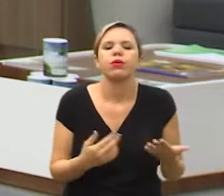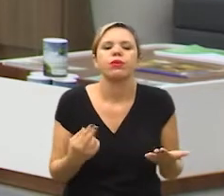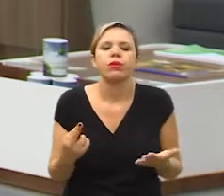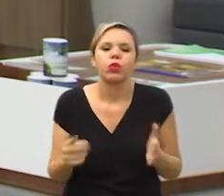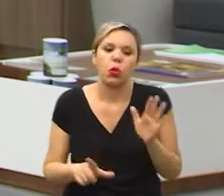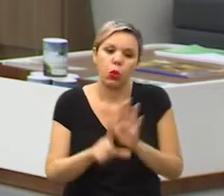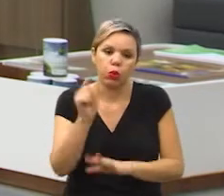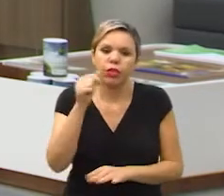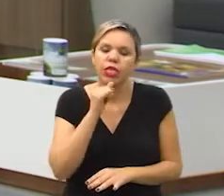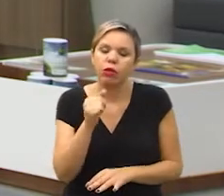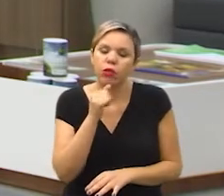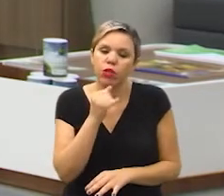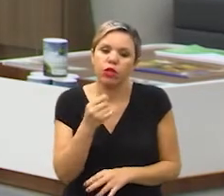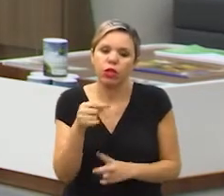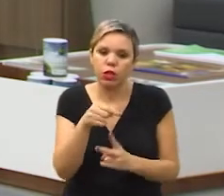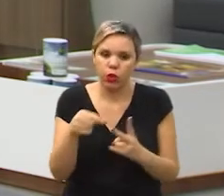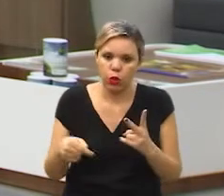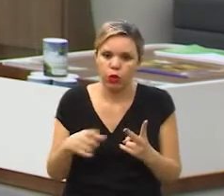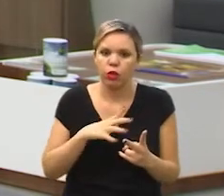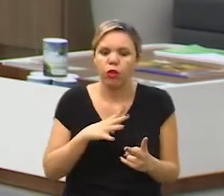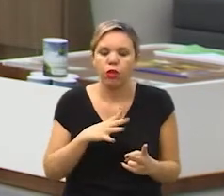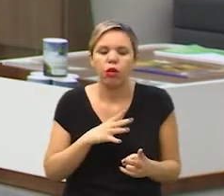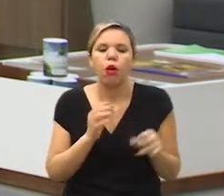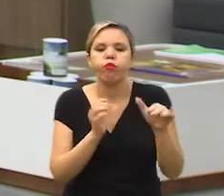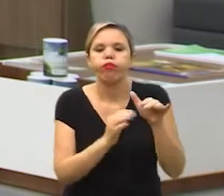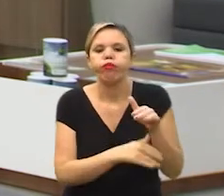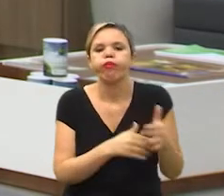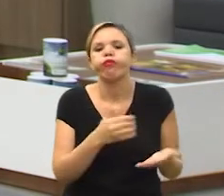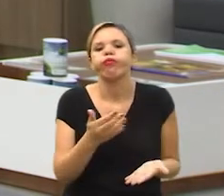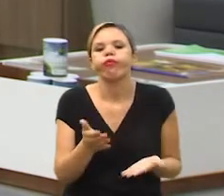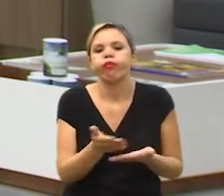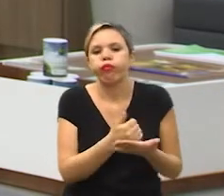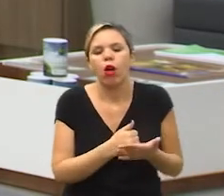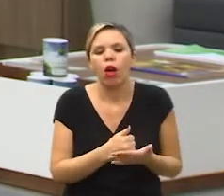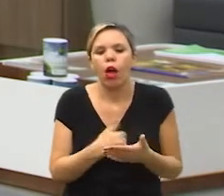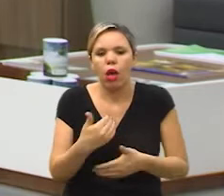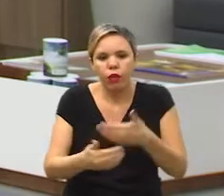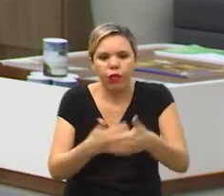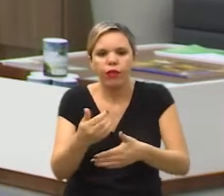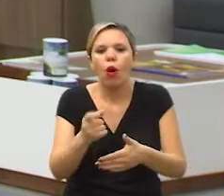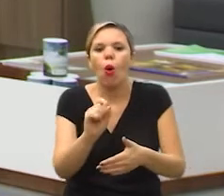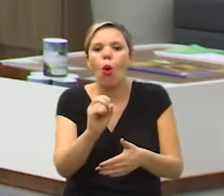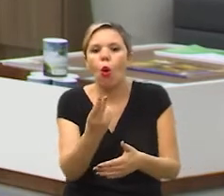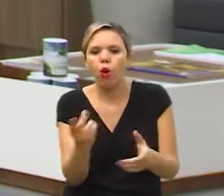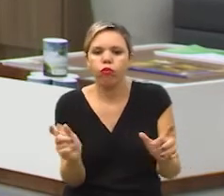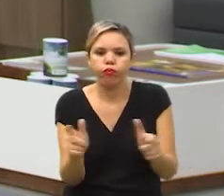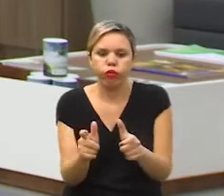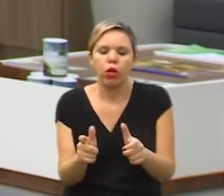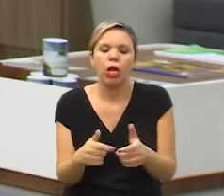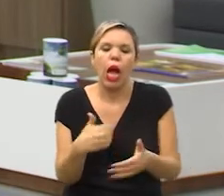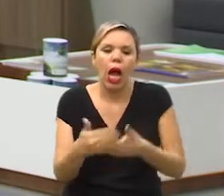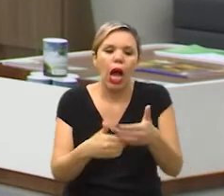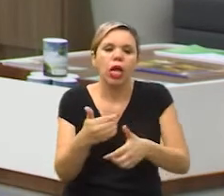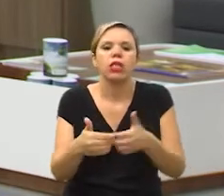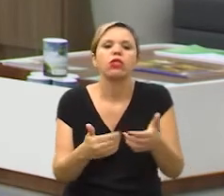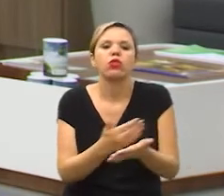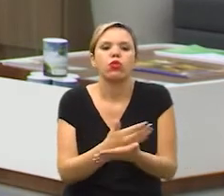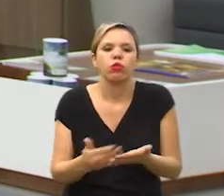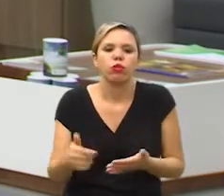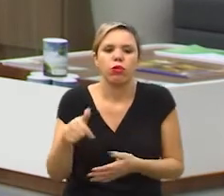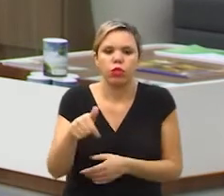dessa tributação existem dois tipos de tributação, a progressiva e a regressiva. A progressiva se começa